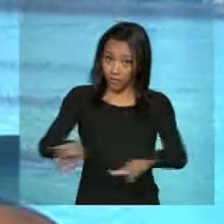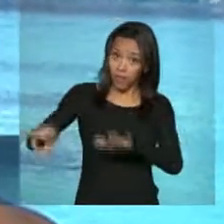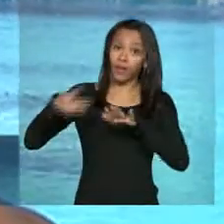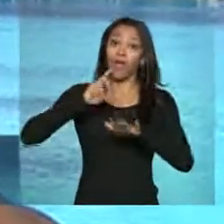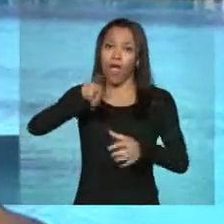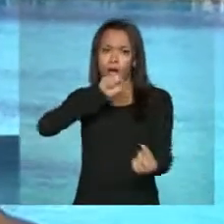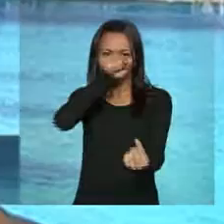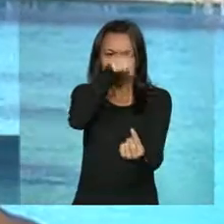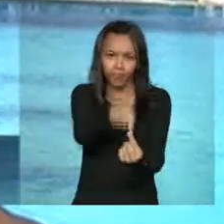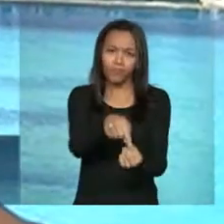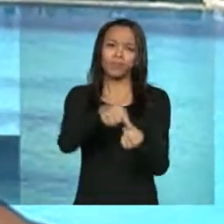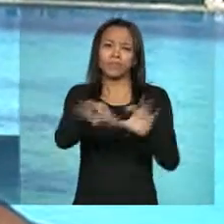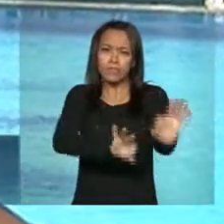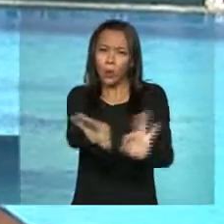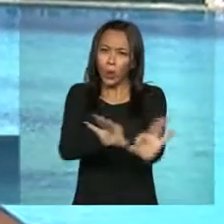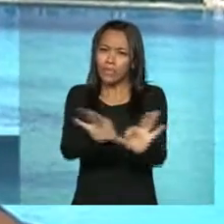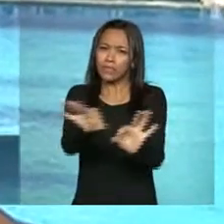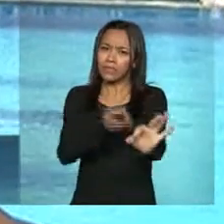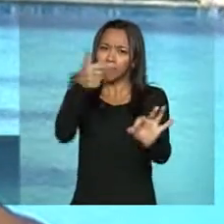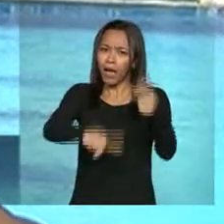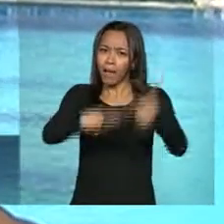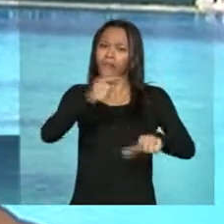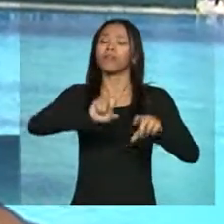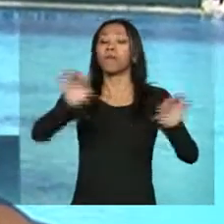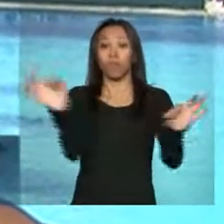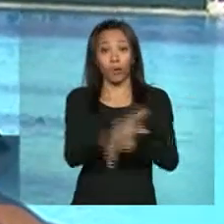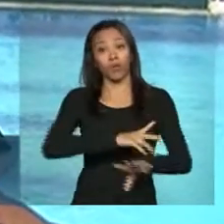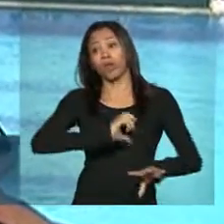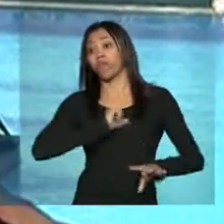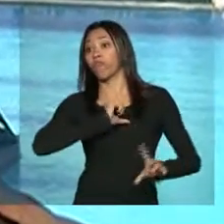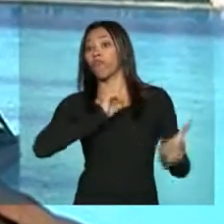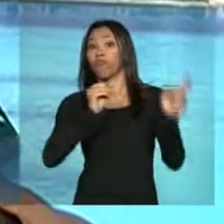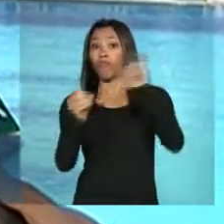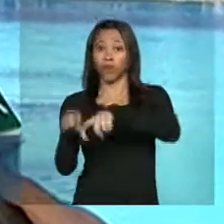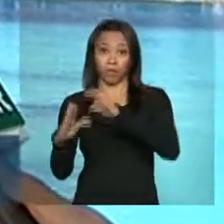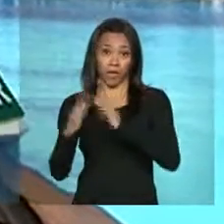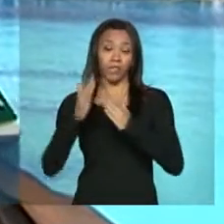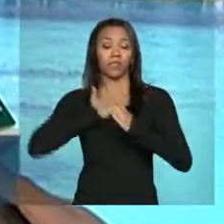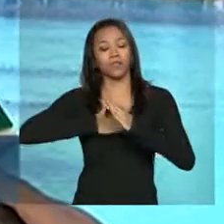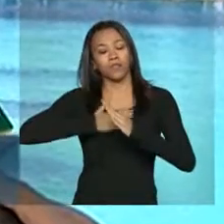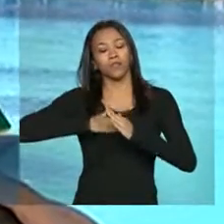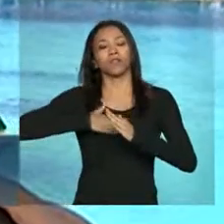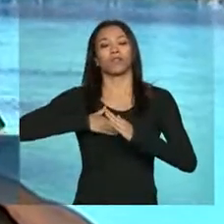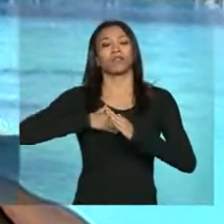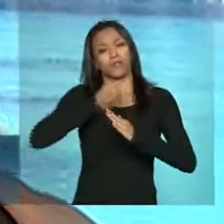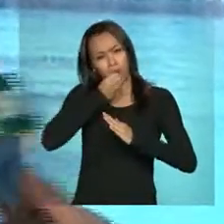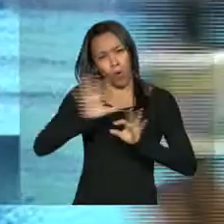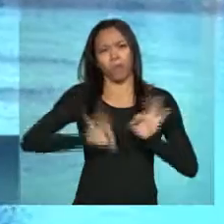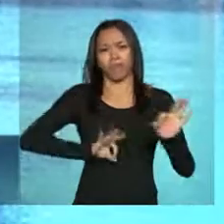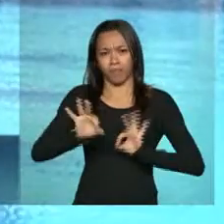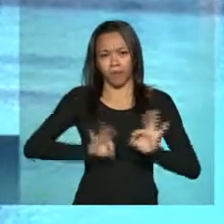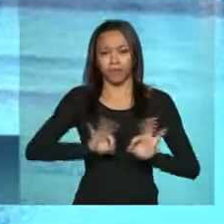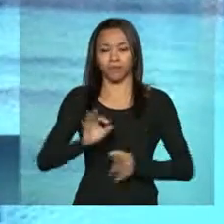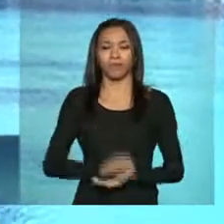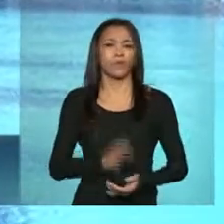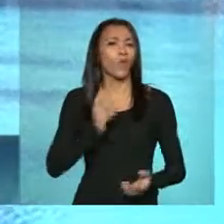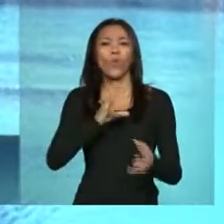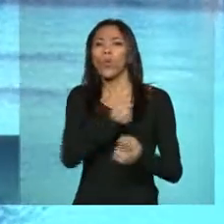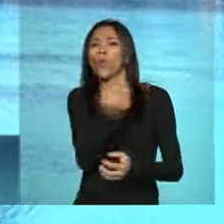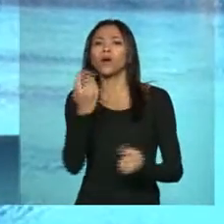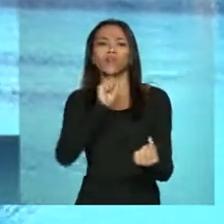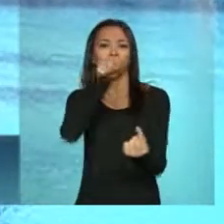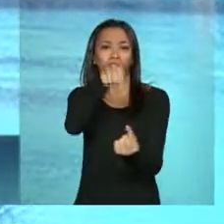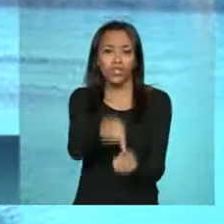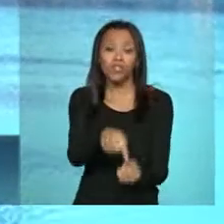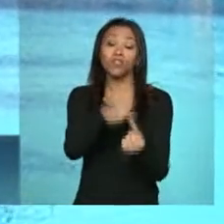objetivo vai fazer e vai pra casa descansar então posso dizer que a preparação está ótimo e quais os objetivos dos jogos